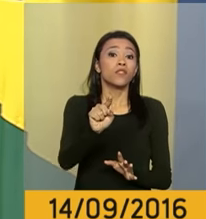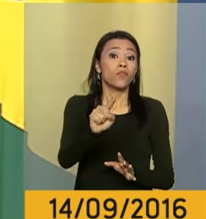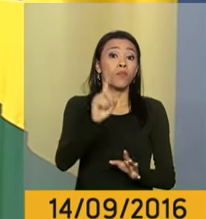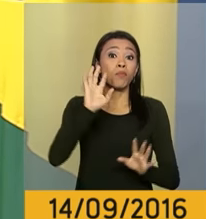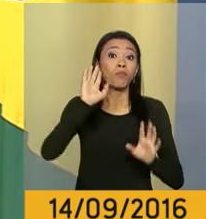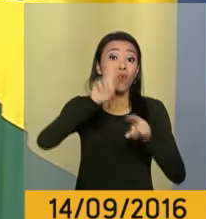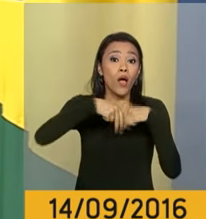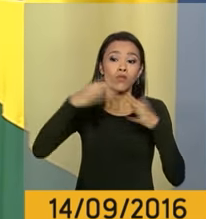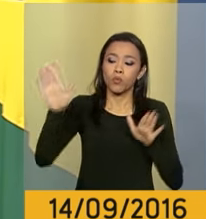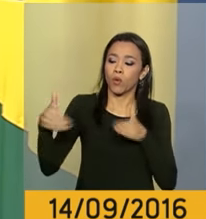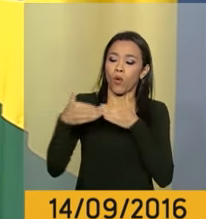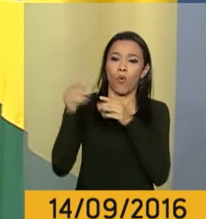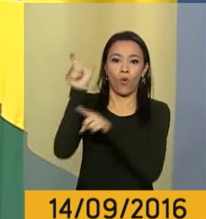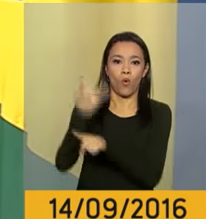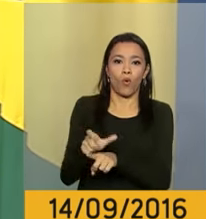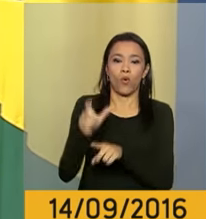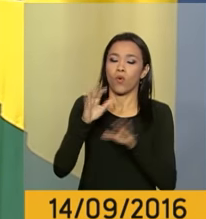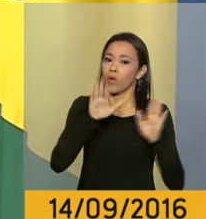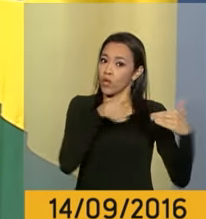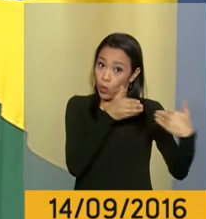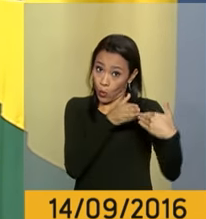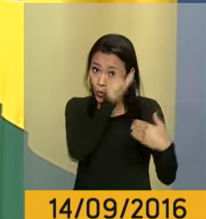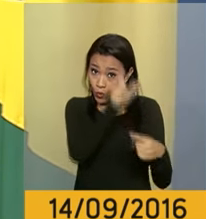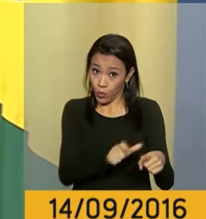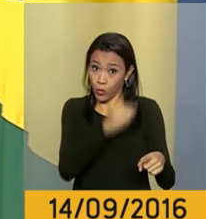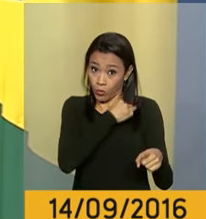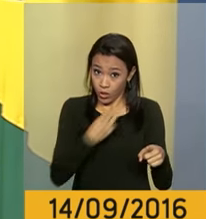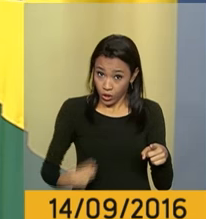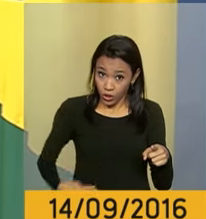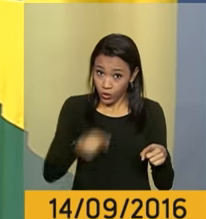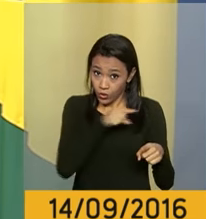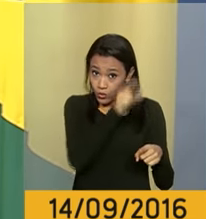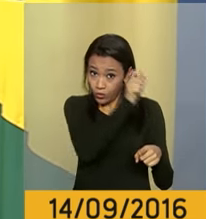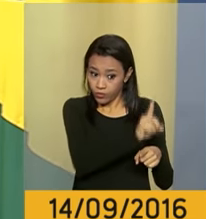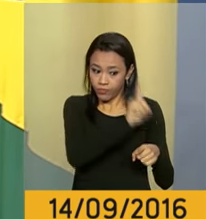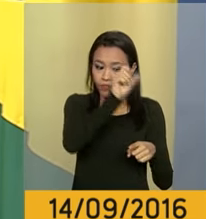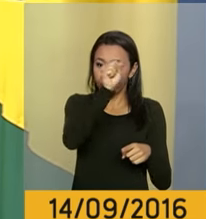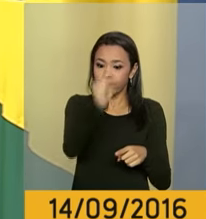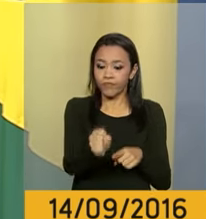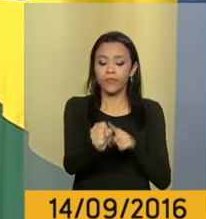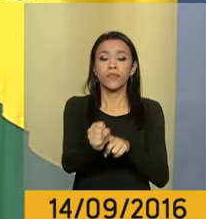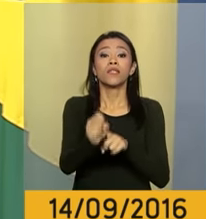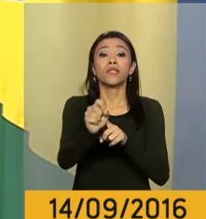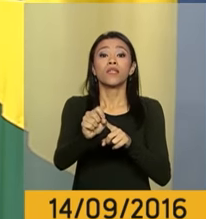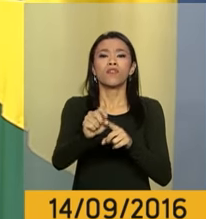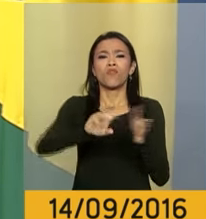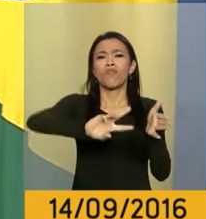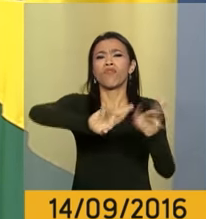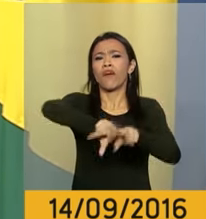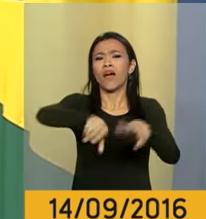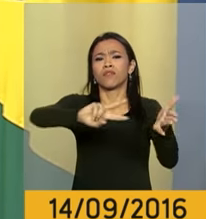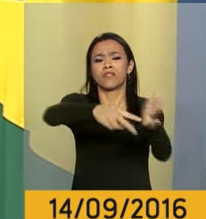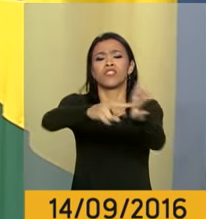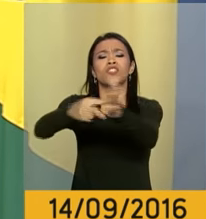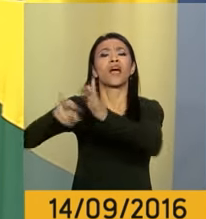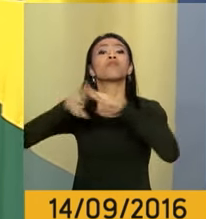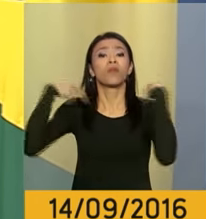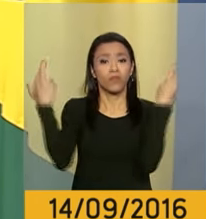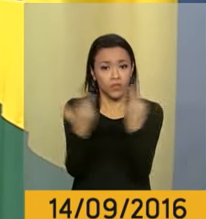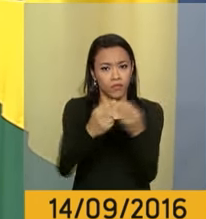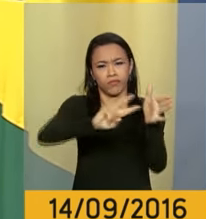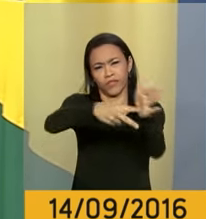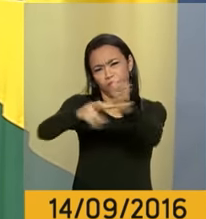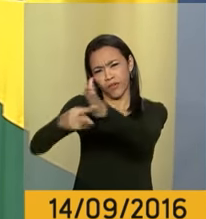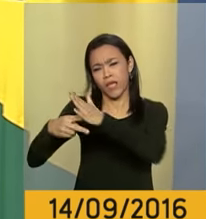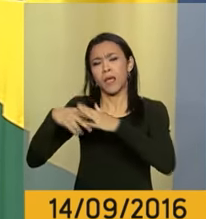que o senhor ministro do Trabalho teve com alguns sindicatos num congresso e lá levantaram a questão, por exemplo, o pessoal